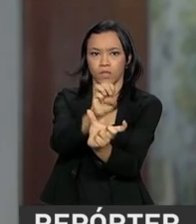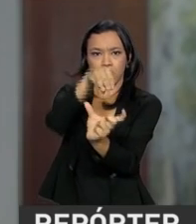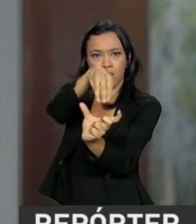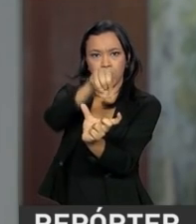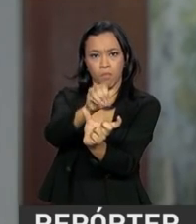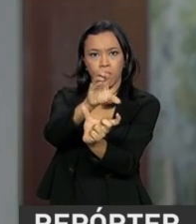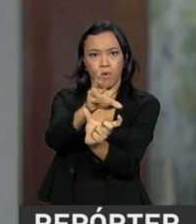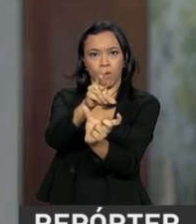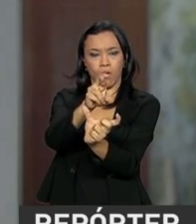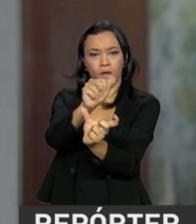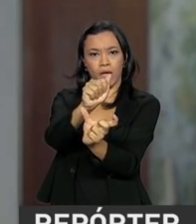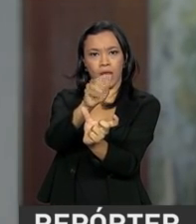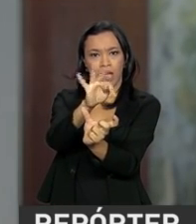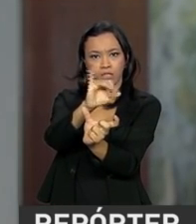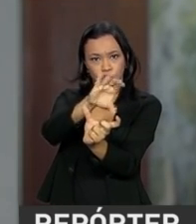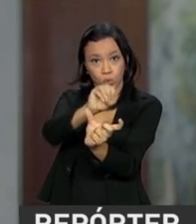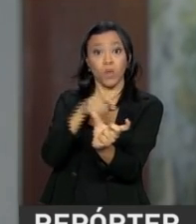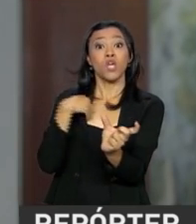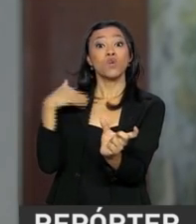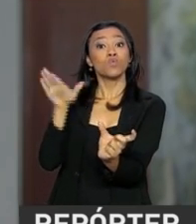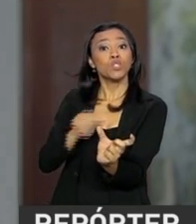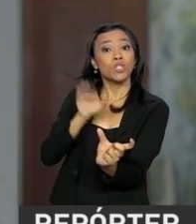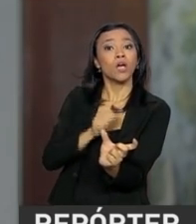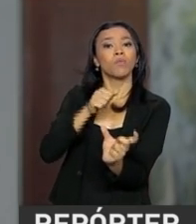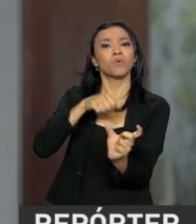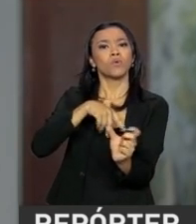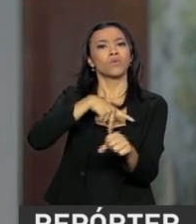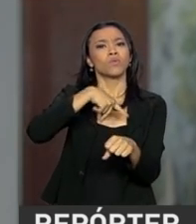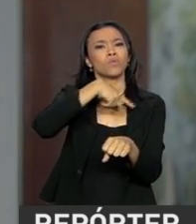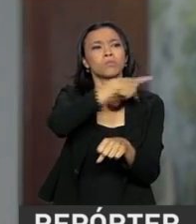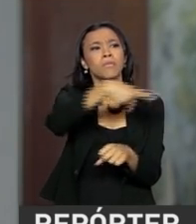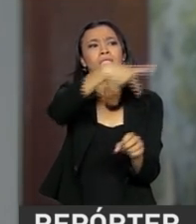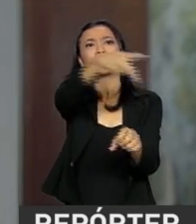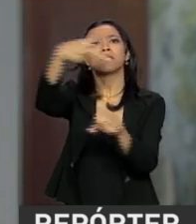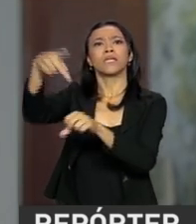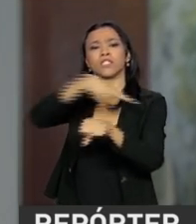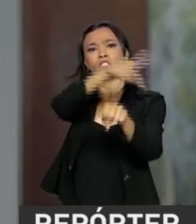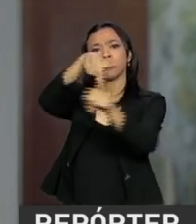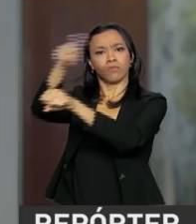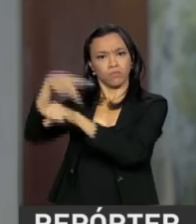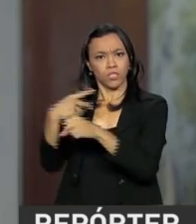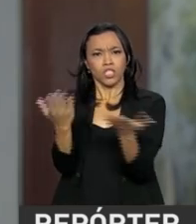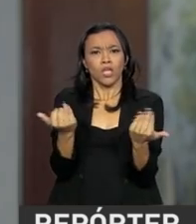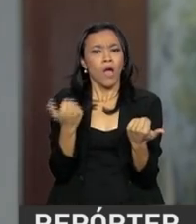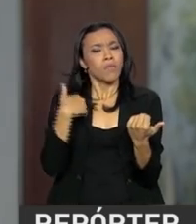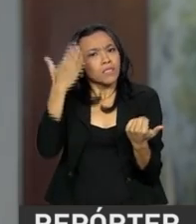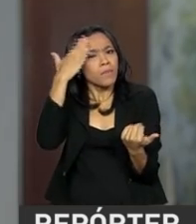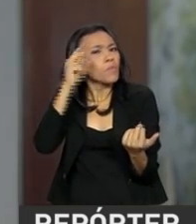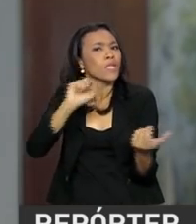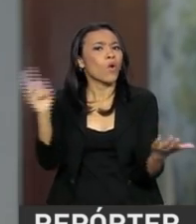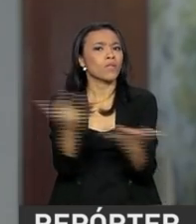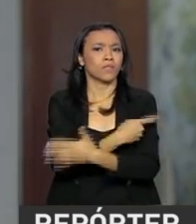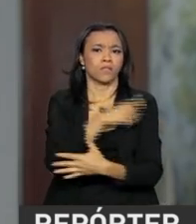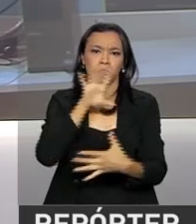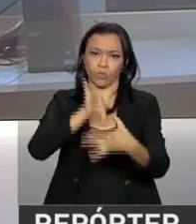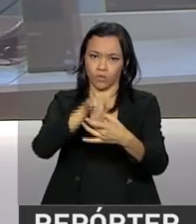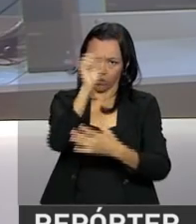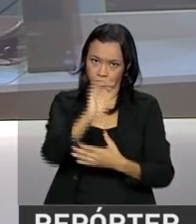os chefes de governo e de Estado desses países se liguem mais à realidade, àquilo que de fato está acontecendo no